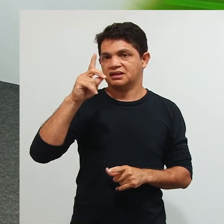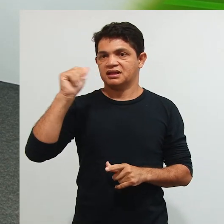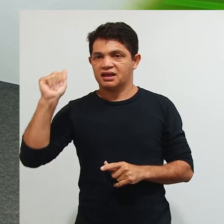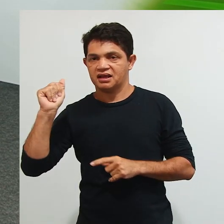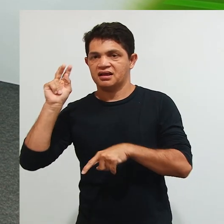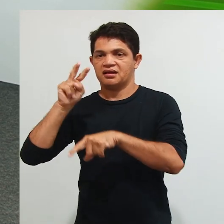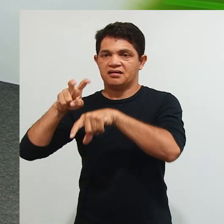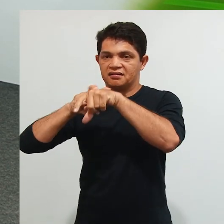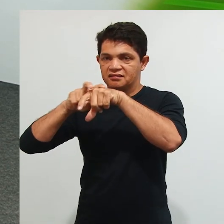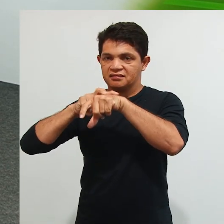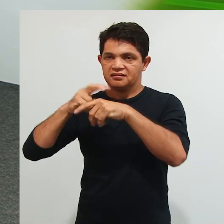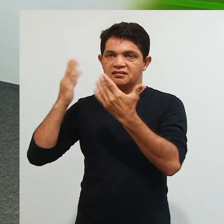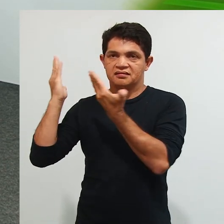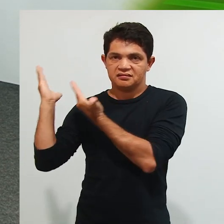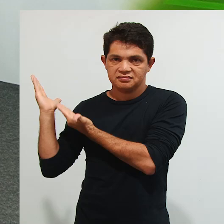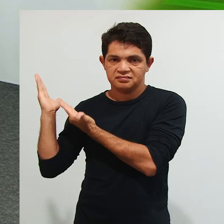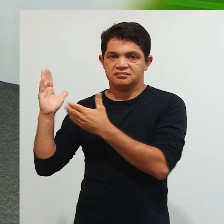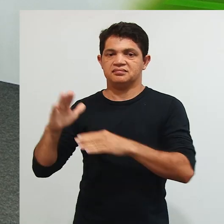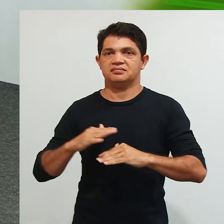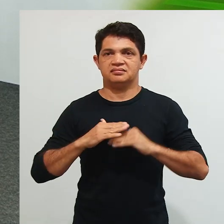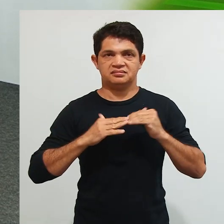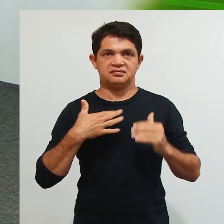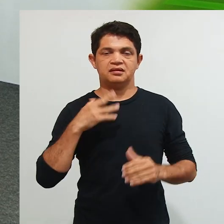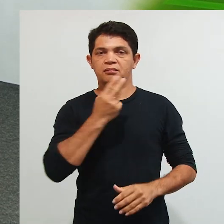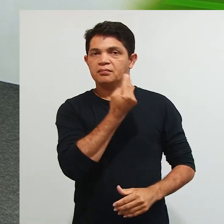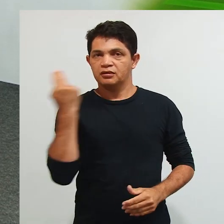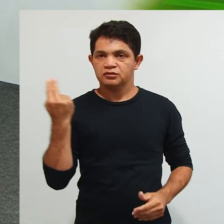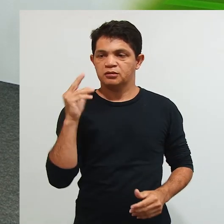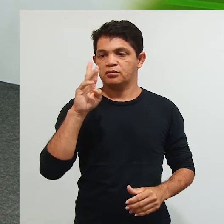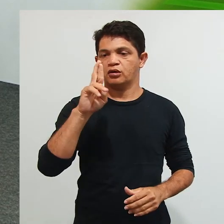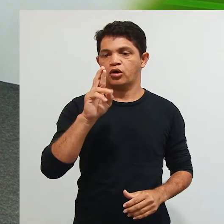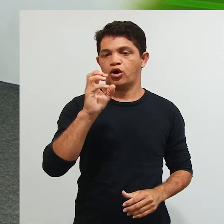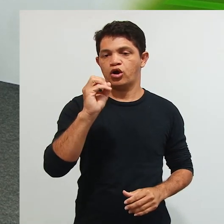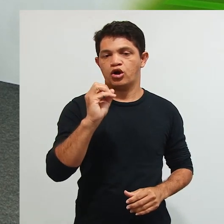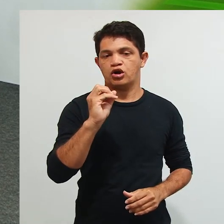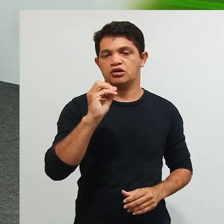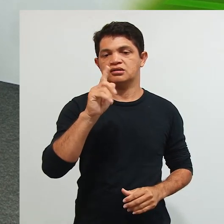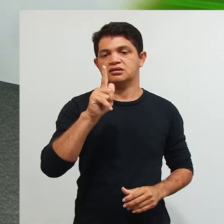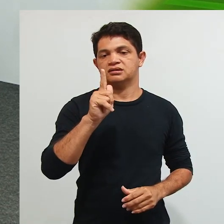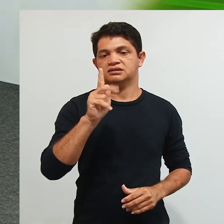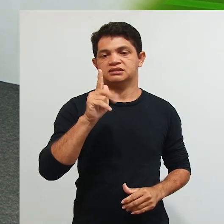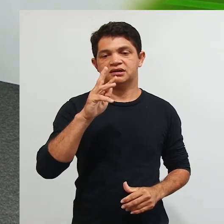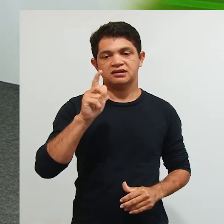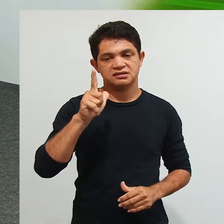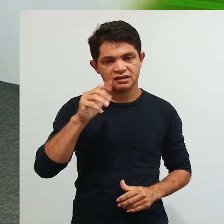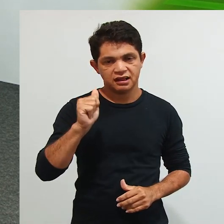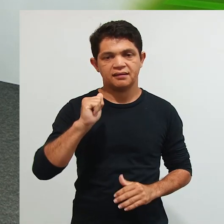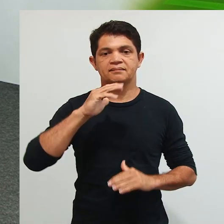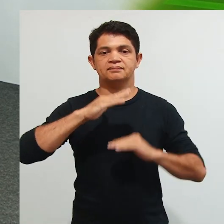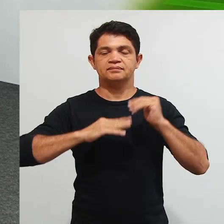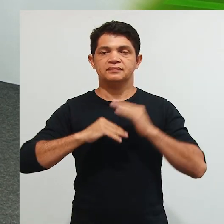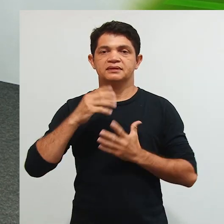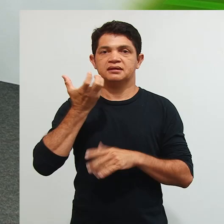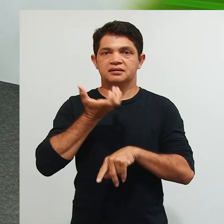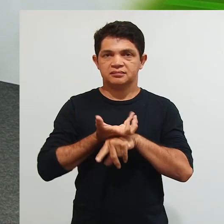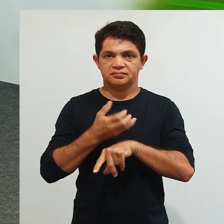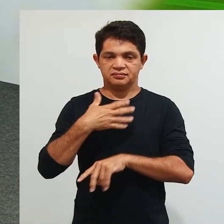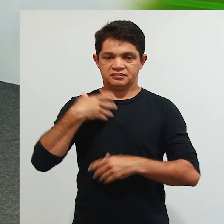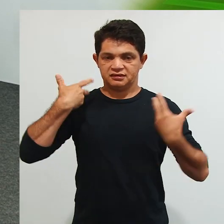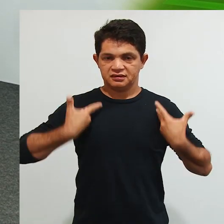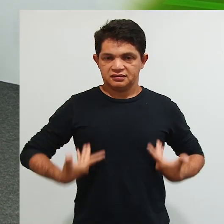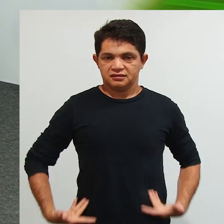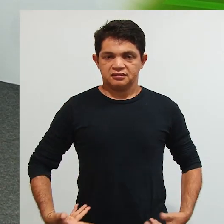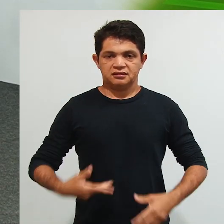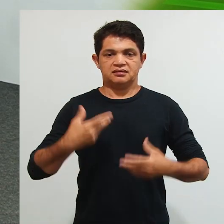Mudando Realidades. Como eu disse, o meu nome é Rosângela e agora eu vou fazer a minha audiodescrição. Eu sou uma